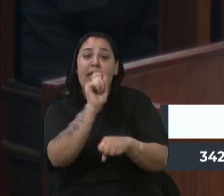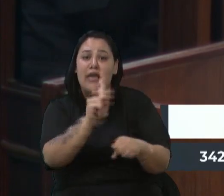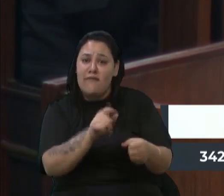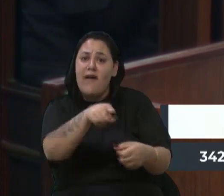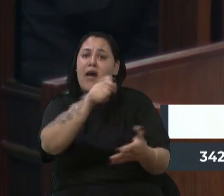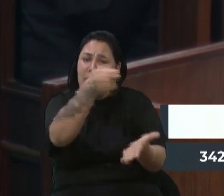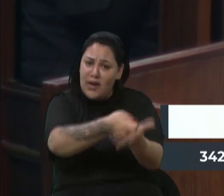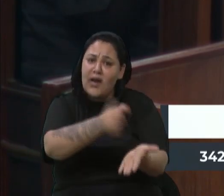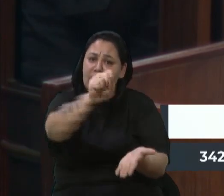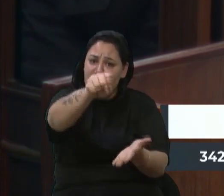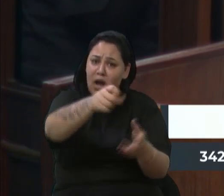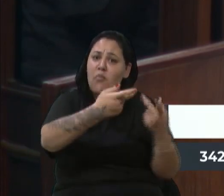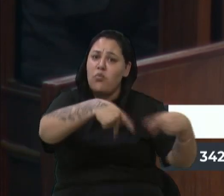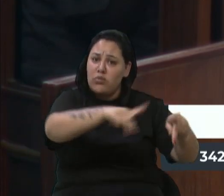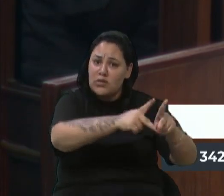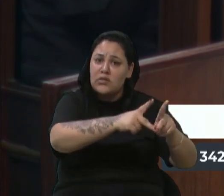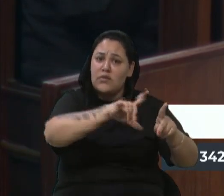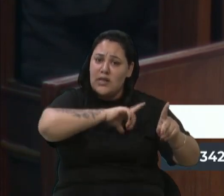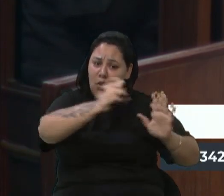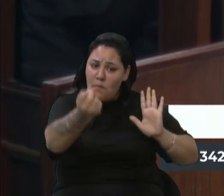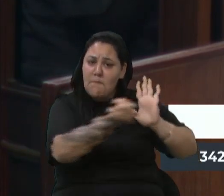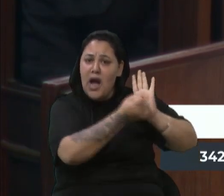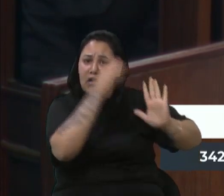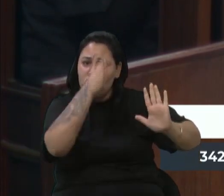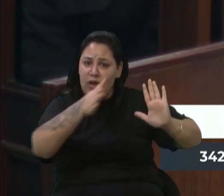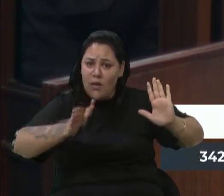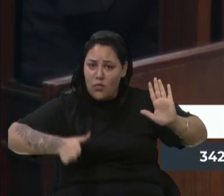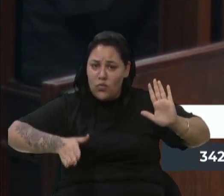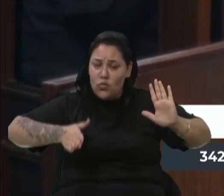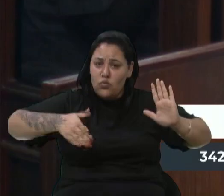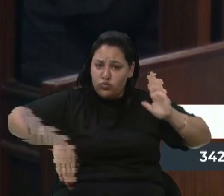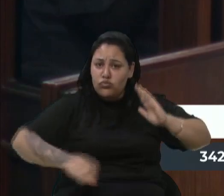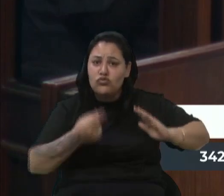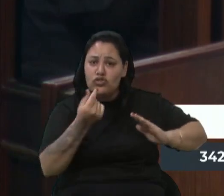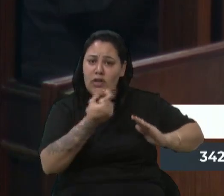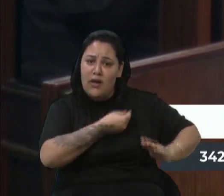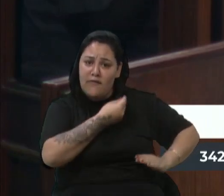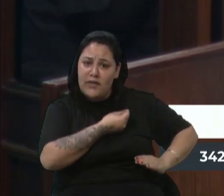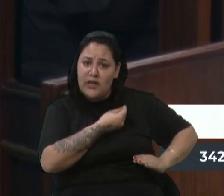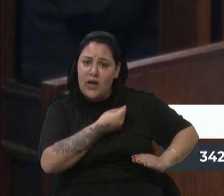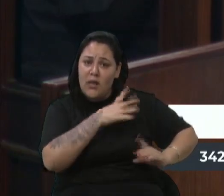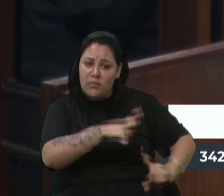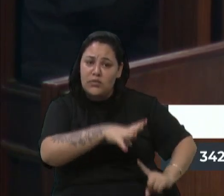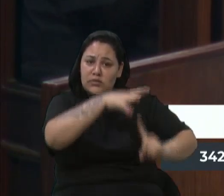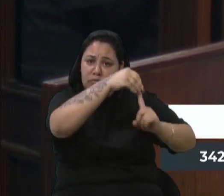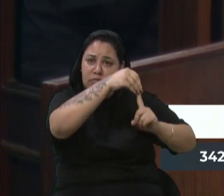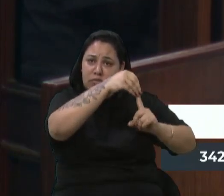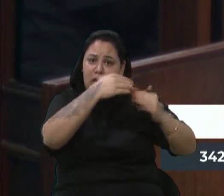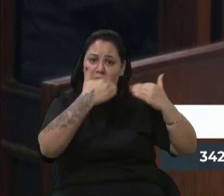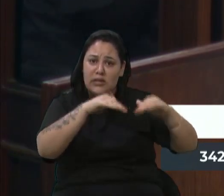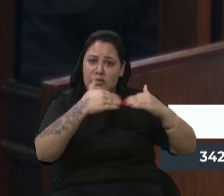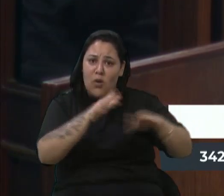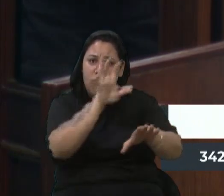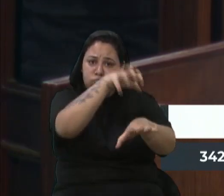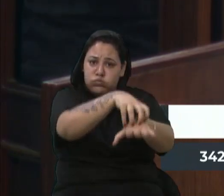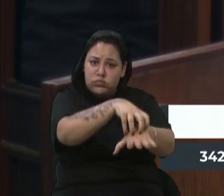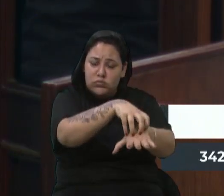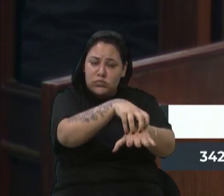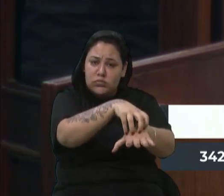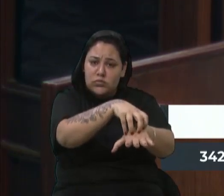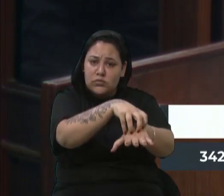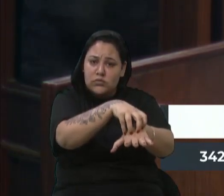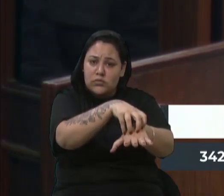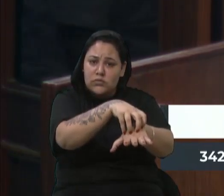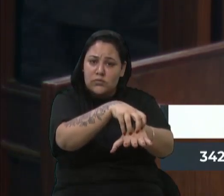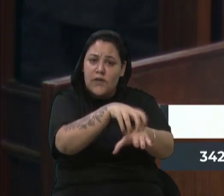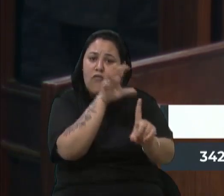é quem está com o impacto diretamente no bolso, principalmente as transportadoras, que é onde vai impactar no alimento, no vestuário, é as pessoas